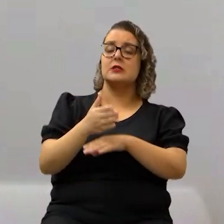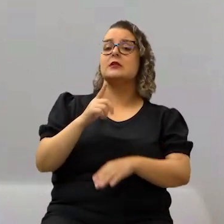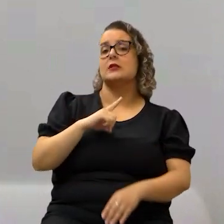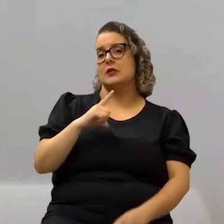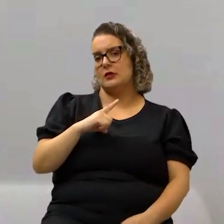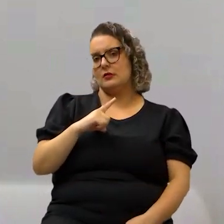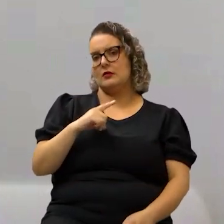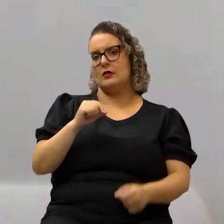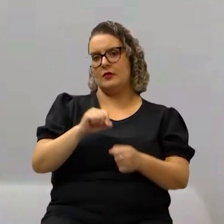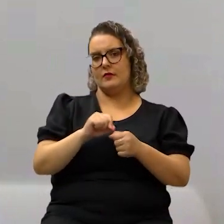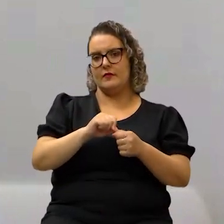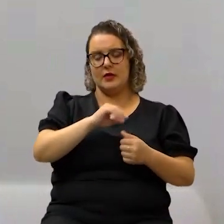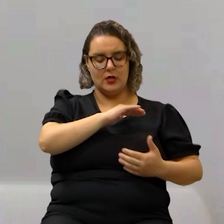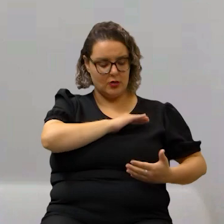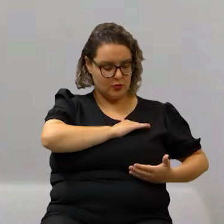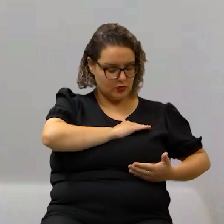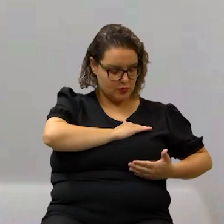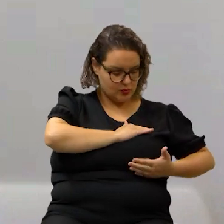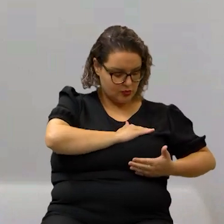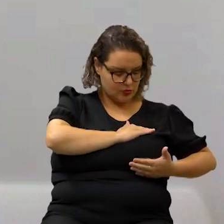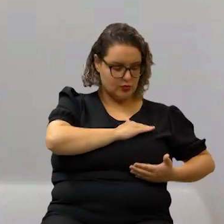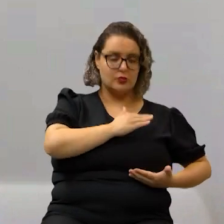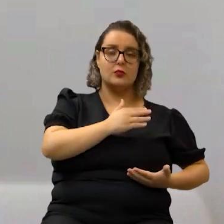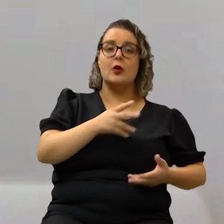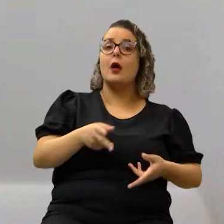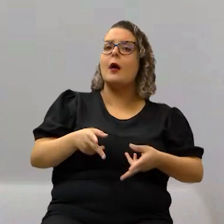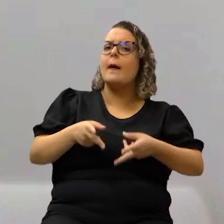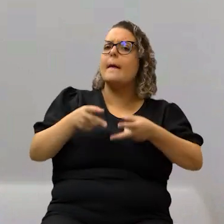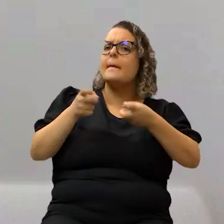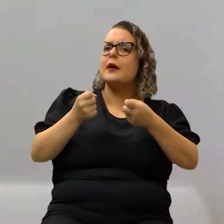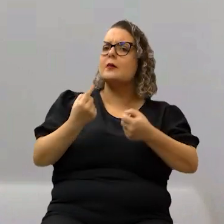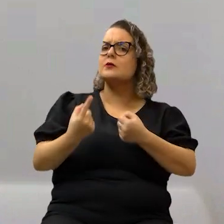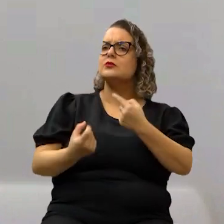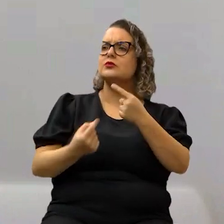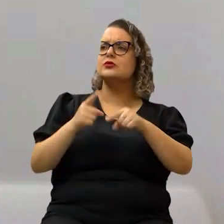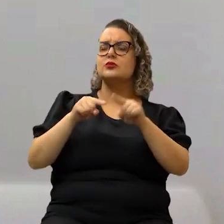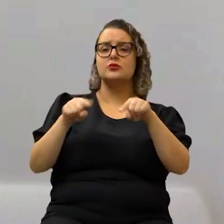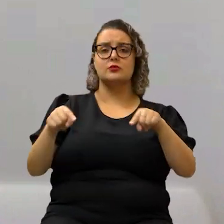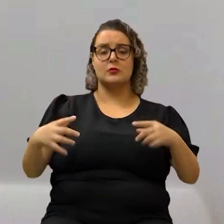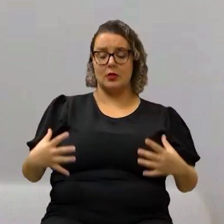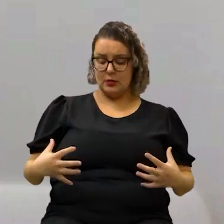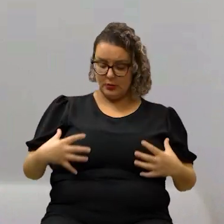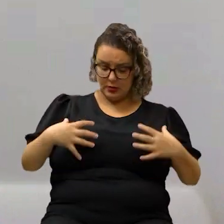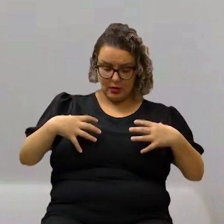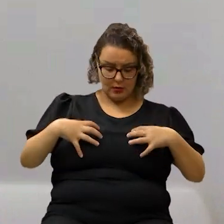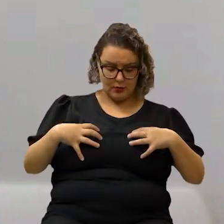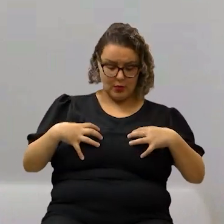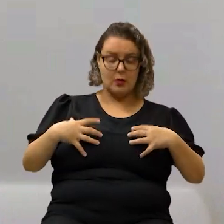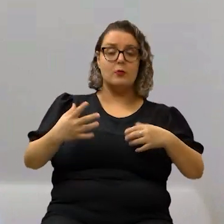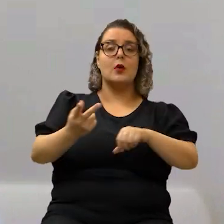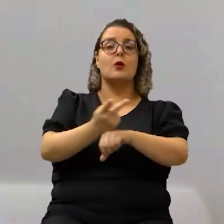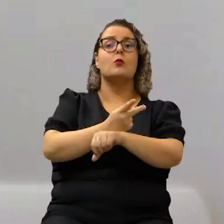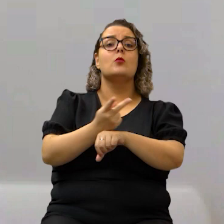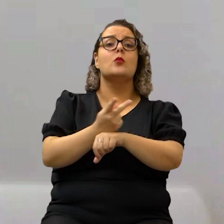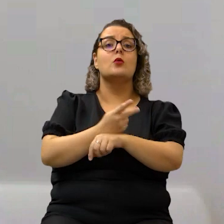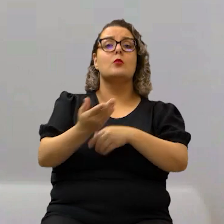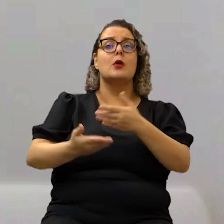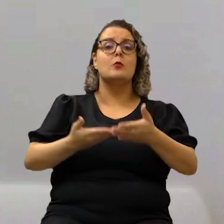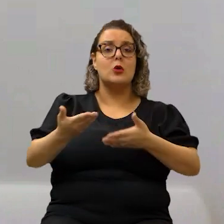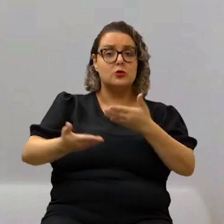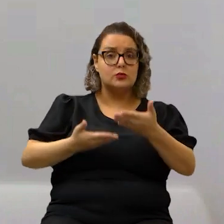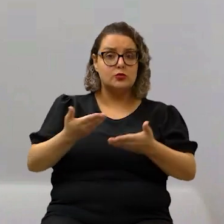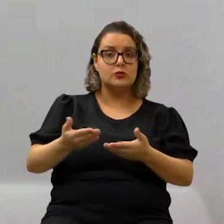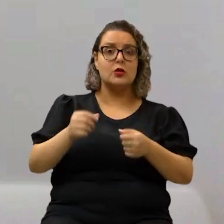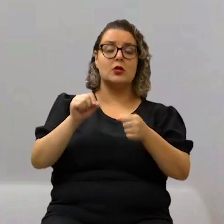ter acesso à realização de mamografias, à percepção de alguma alteração da tua mama, à busca